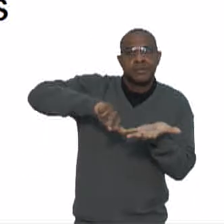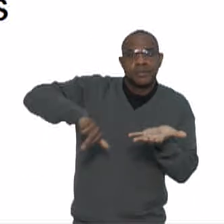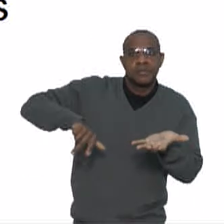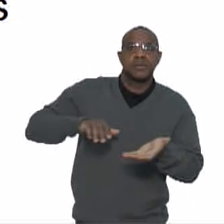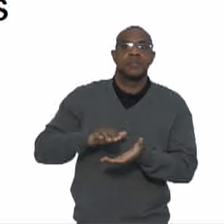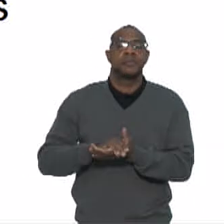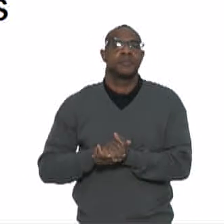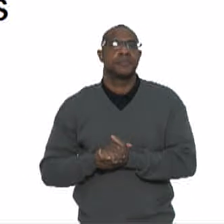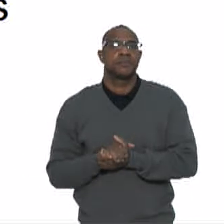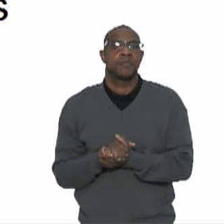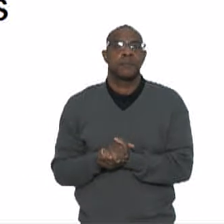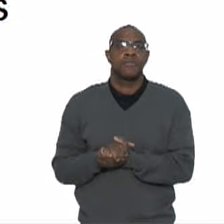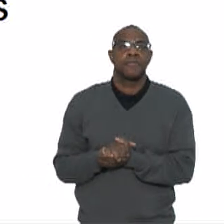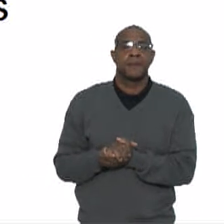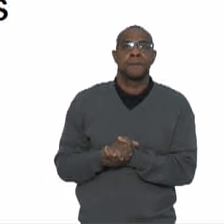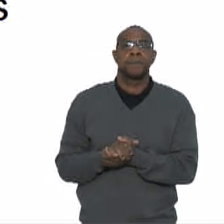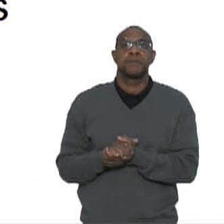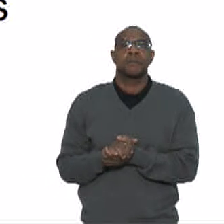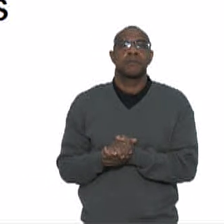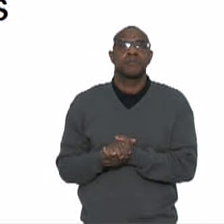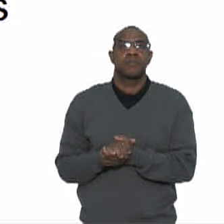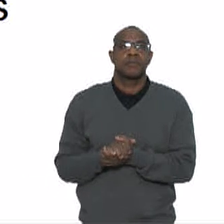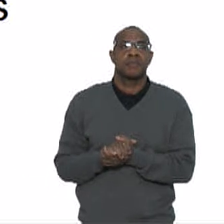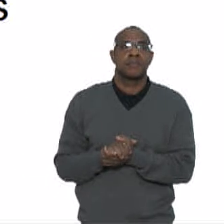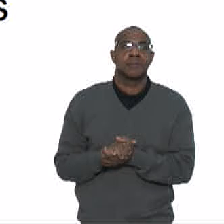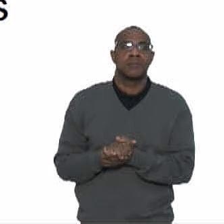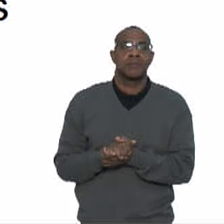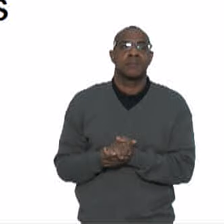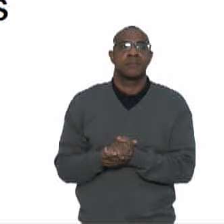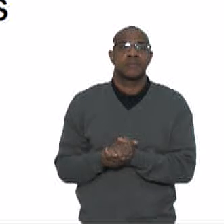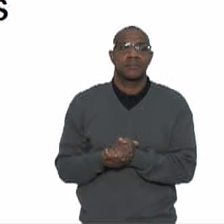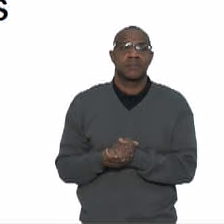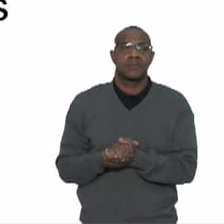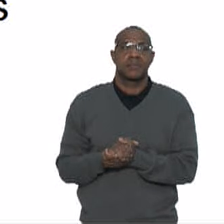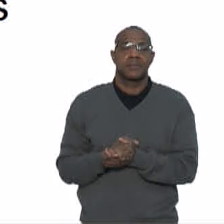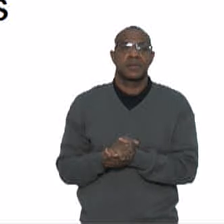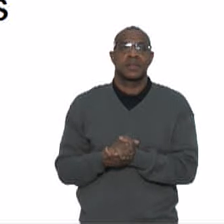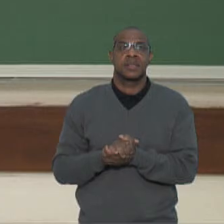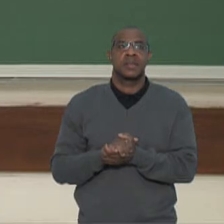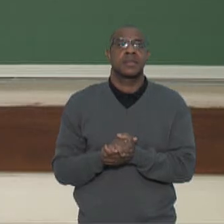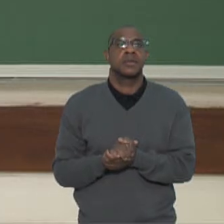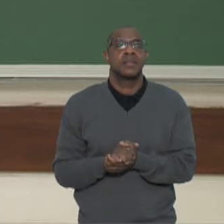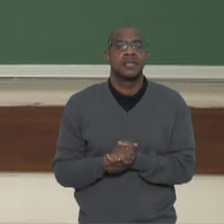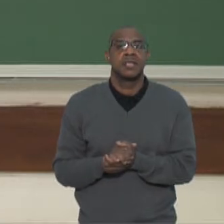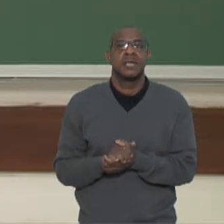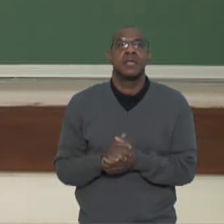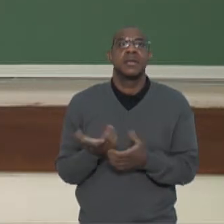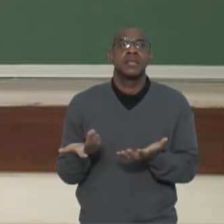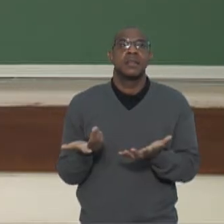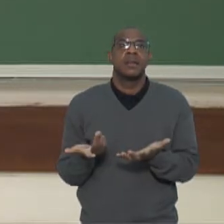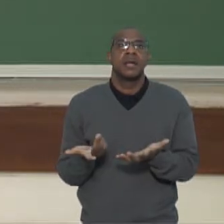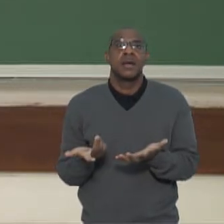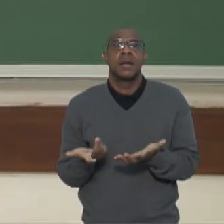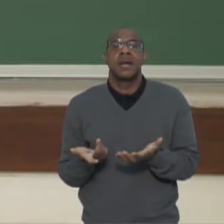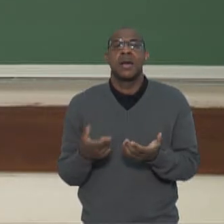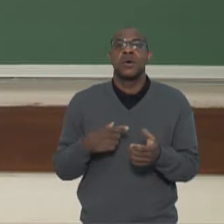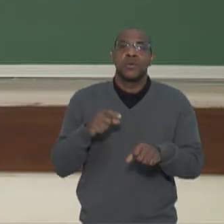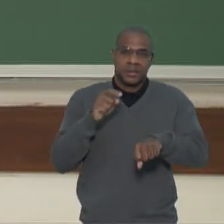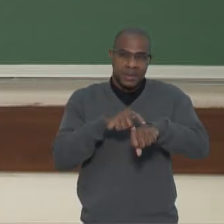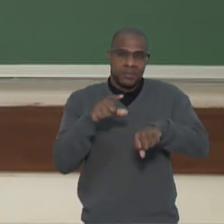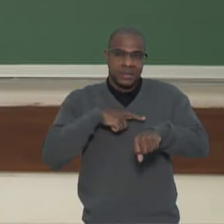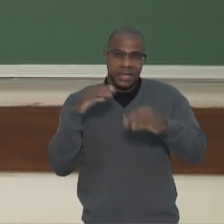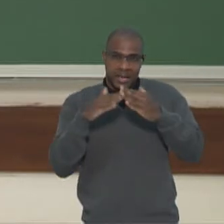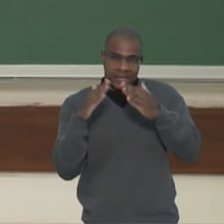idades e capacidades a que sigam cuidando-se mientras estém em casa. Então, um tempo aí, né, de ficar em casa, você